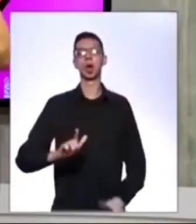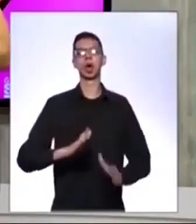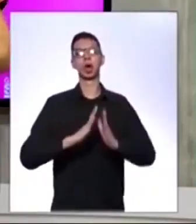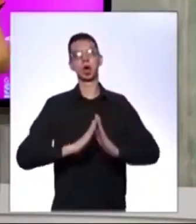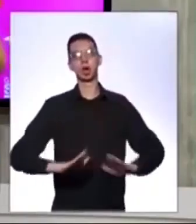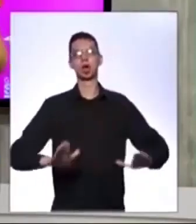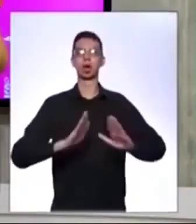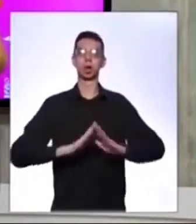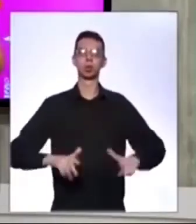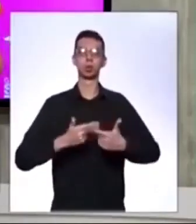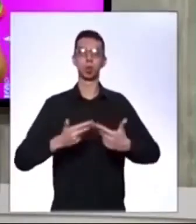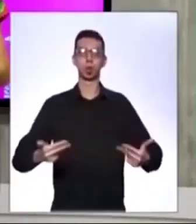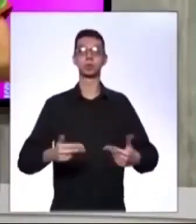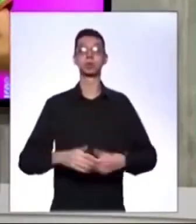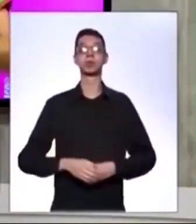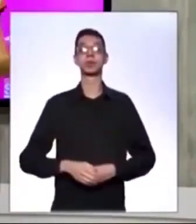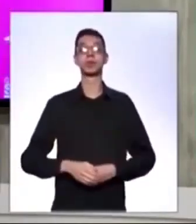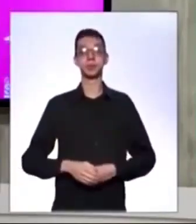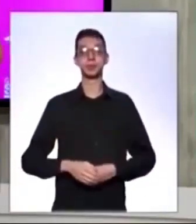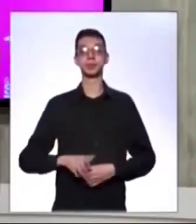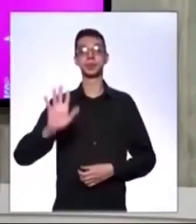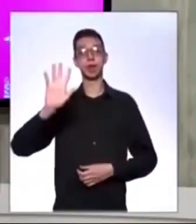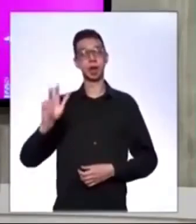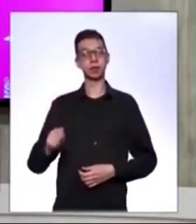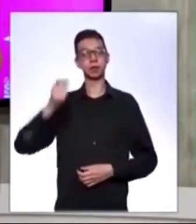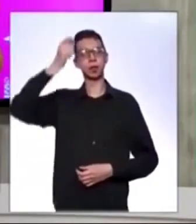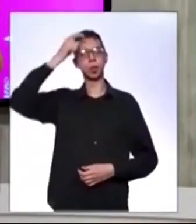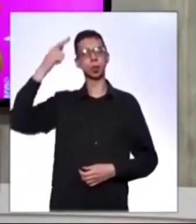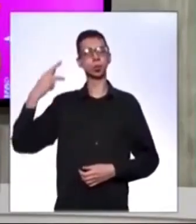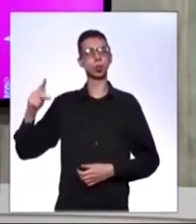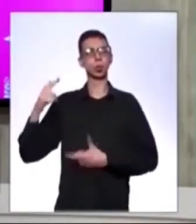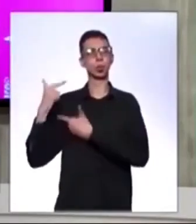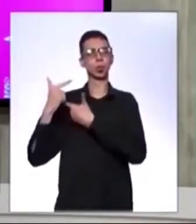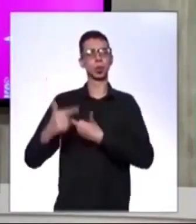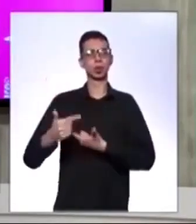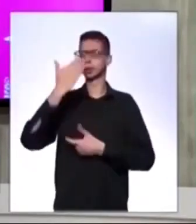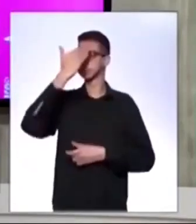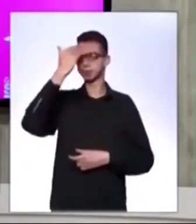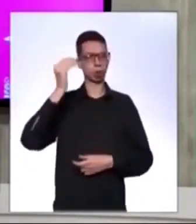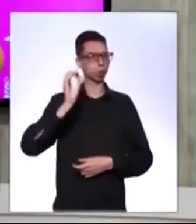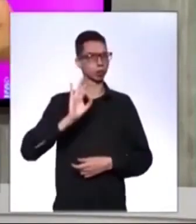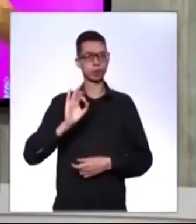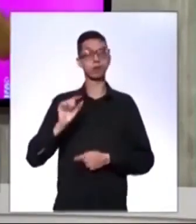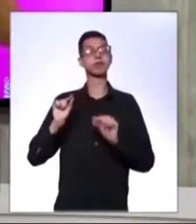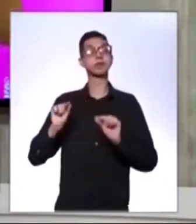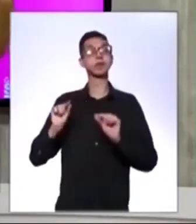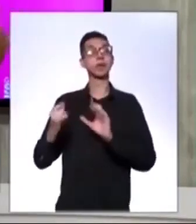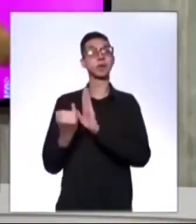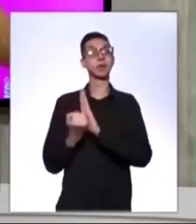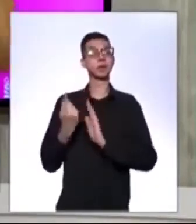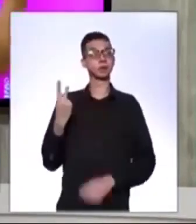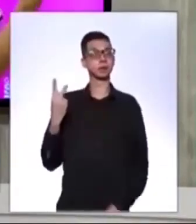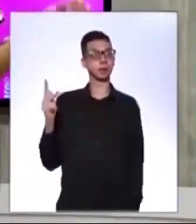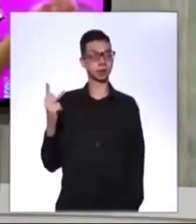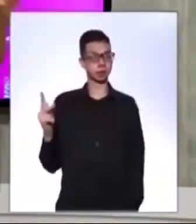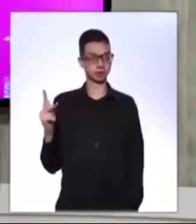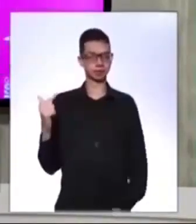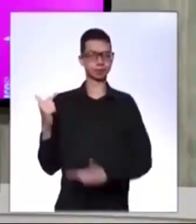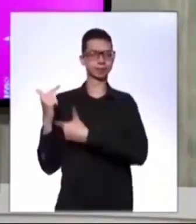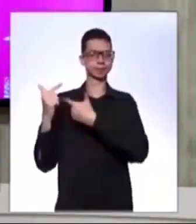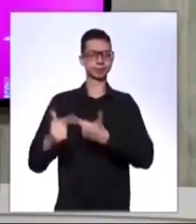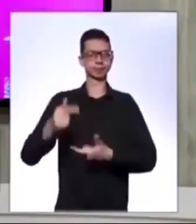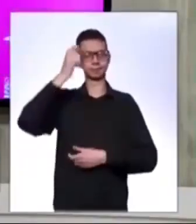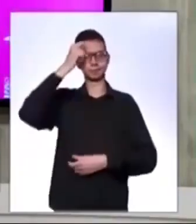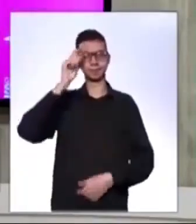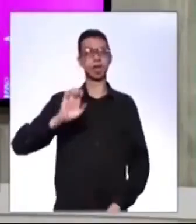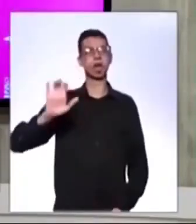uma memória afetiva, uma questão de identidade cultural deles, para eles não esquecerem quem eles eram. Tá certo? Os europeus também traziam como, né, muitas vezes